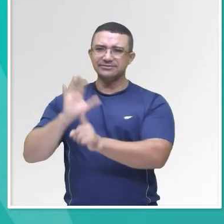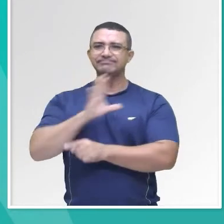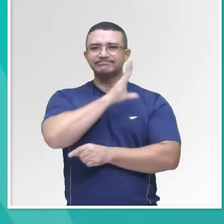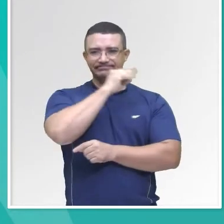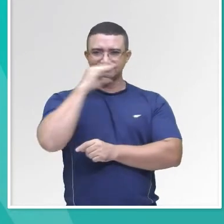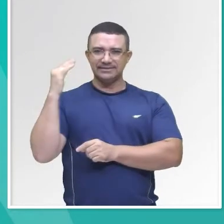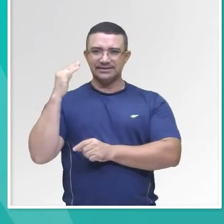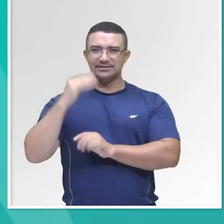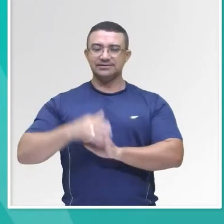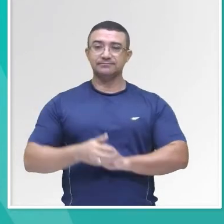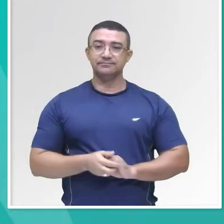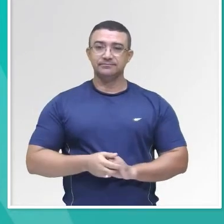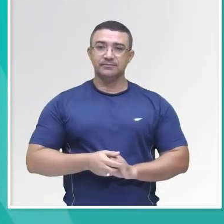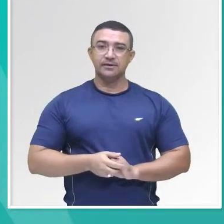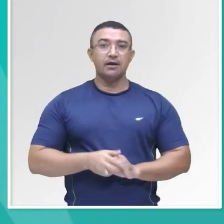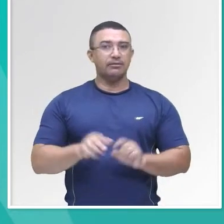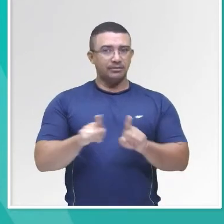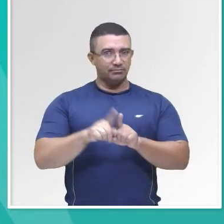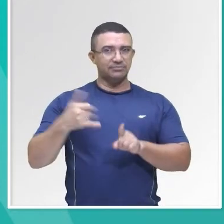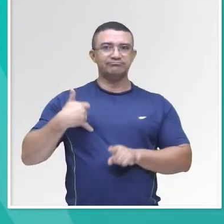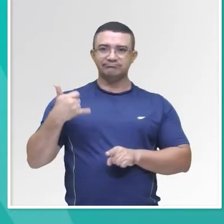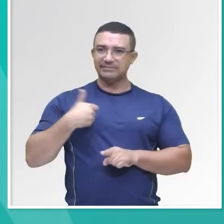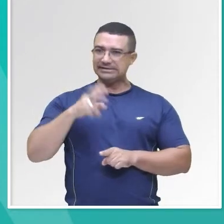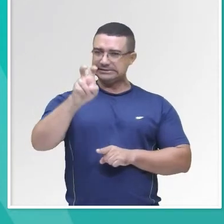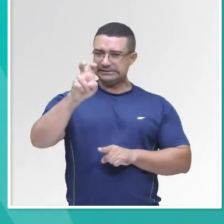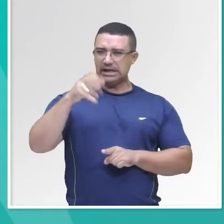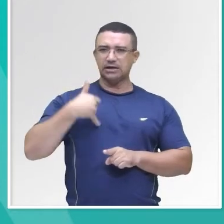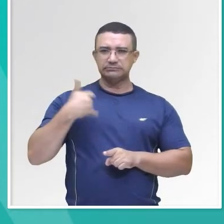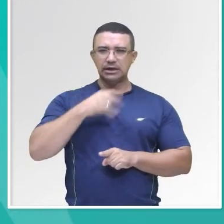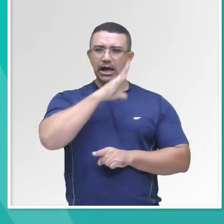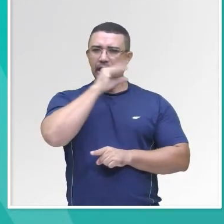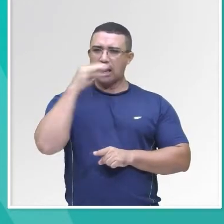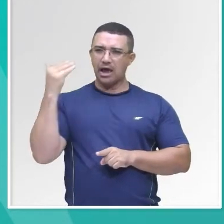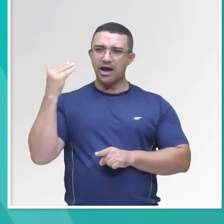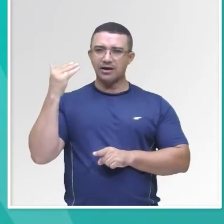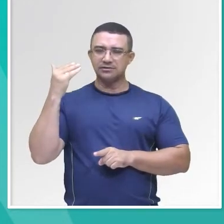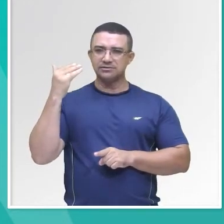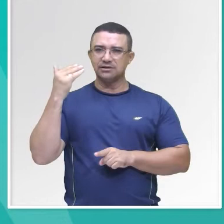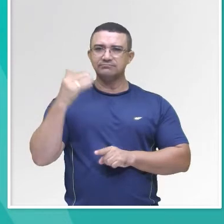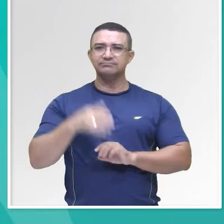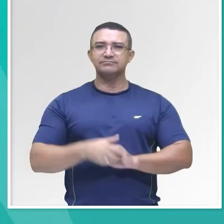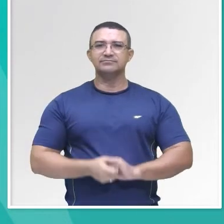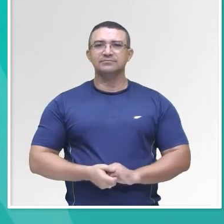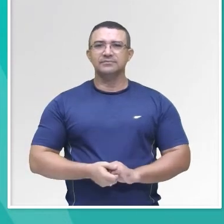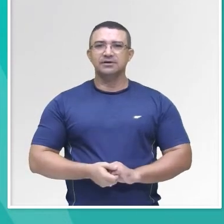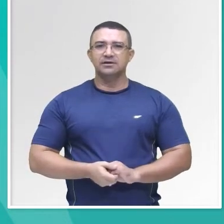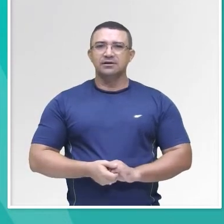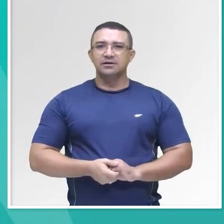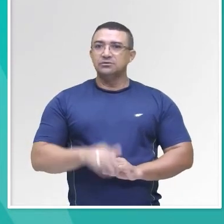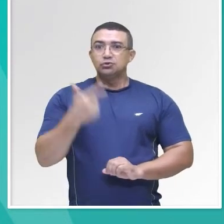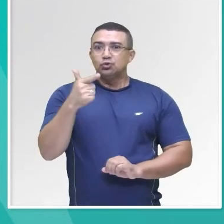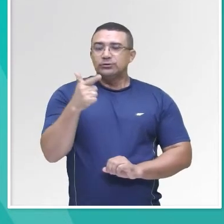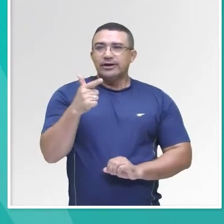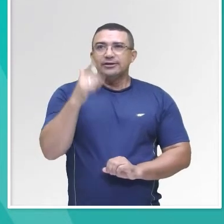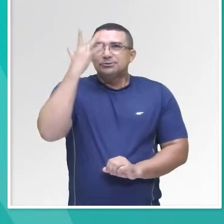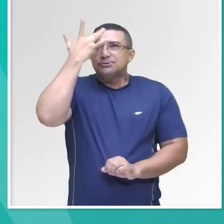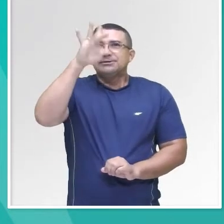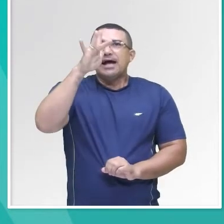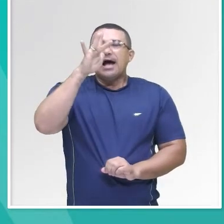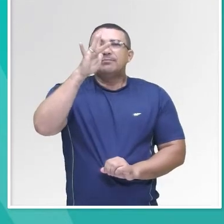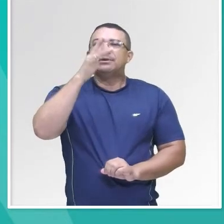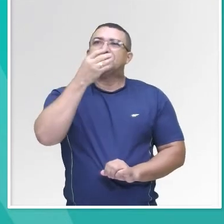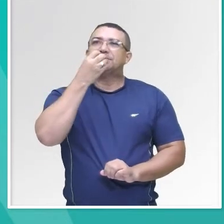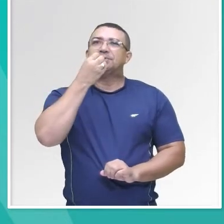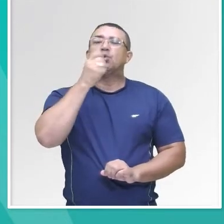Inclusive, até os 5 anos de idade, a criança não tem discernimento para saber o que é